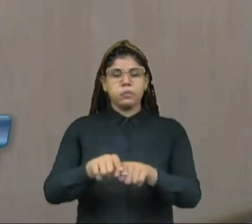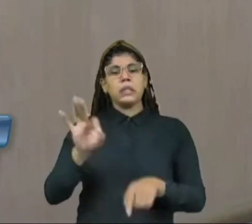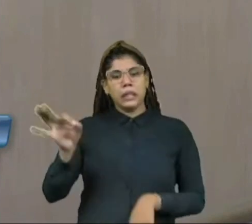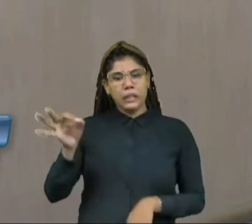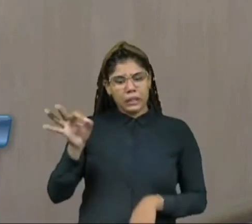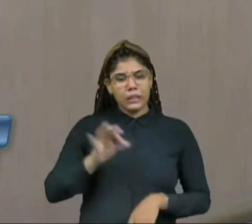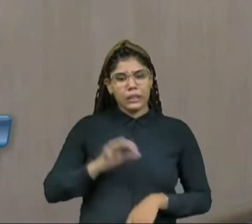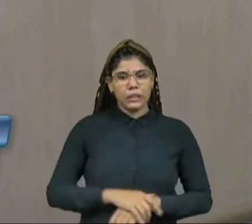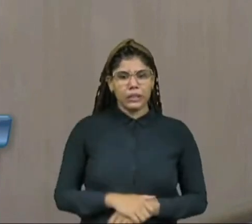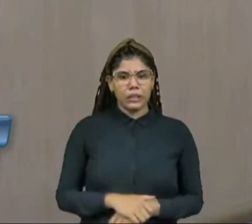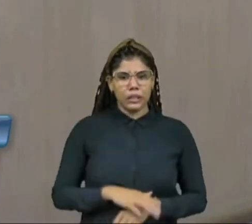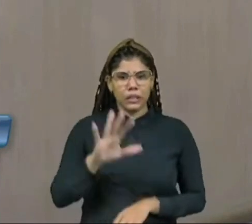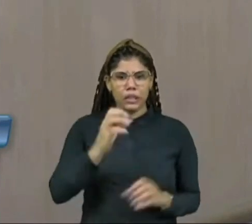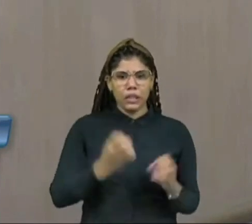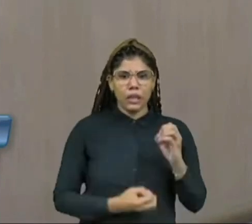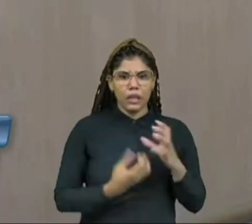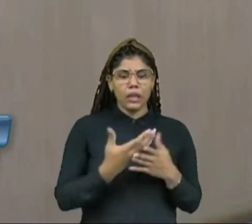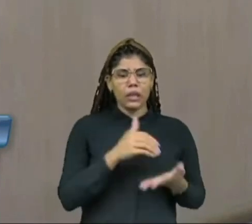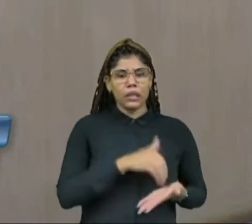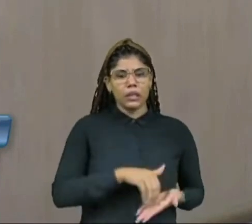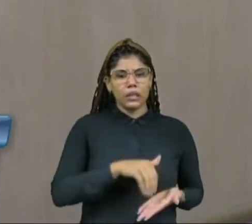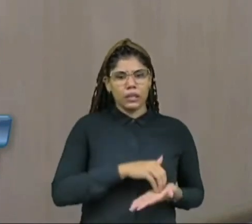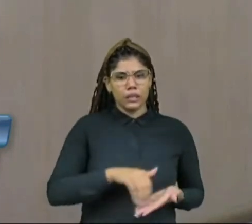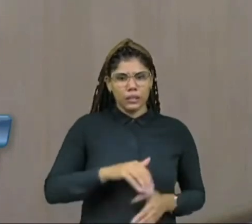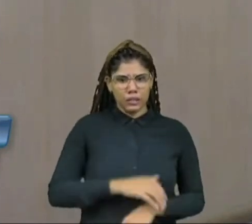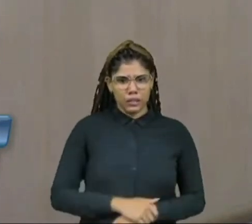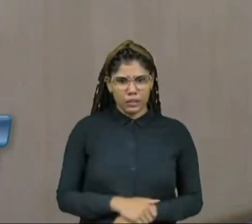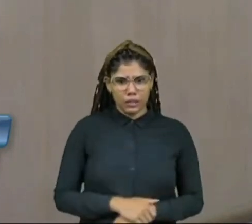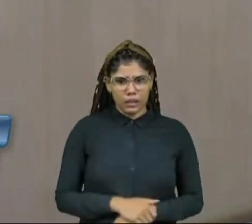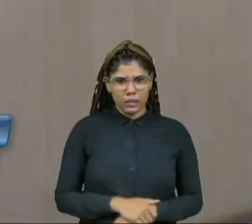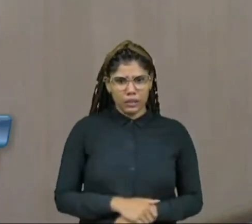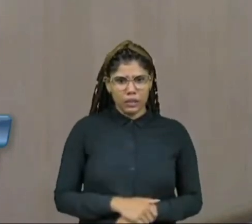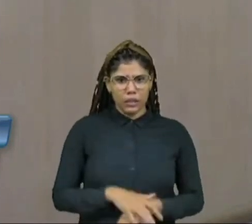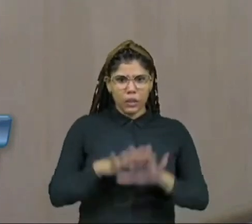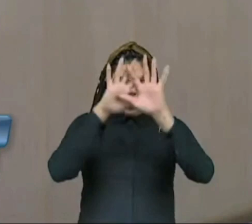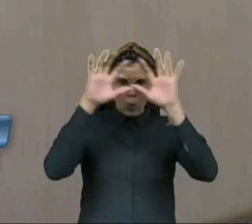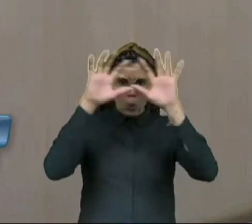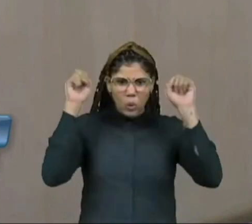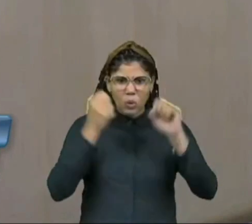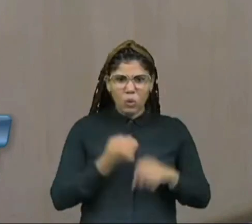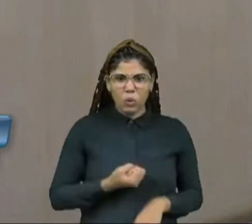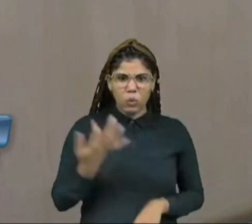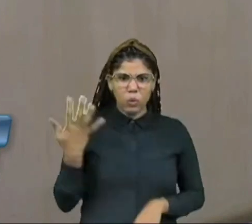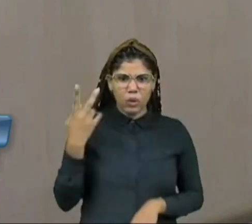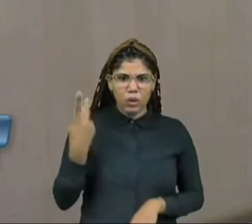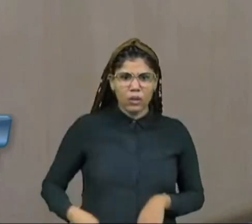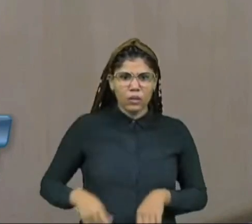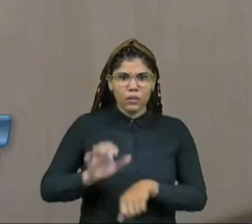essas criações, e essa quantidade de conselho que tem no Estado do Ceará.